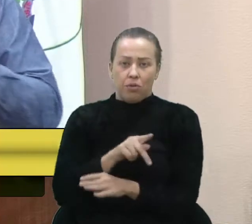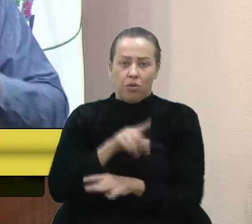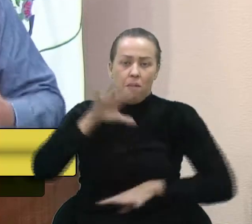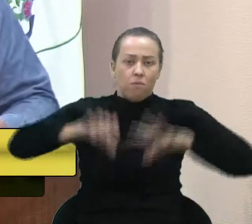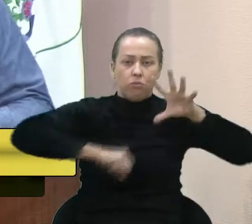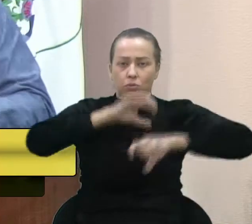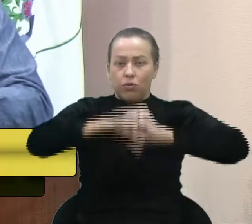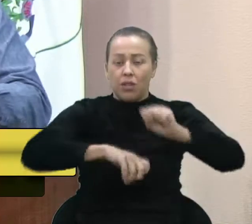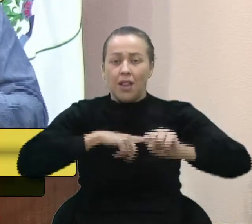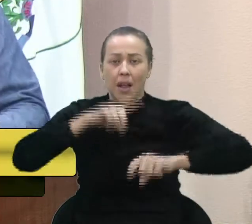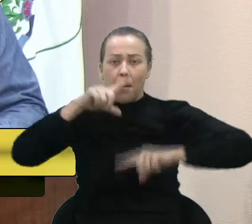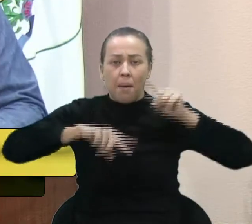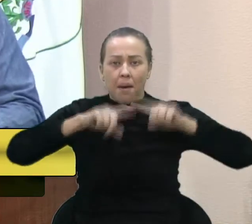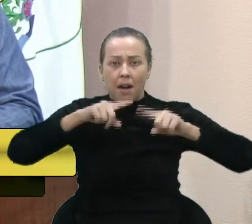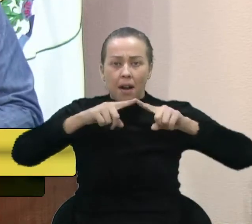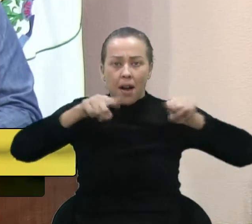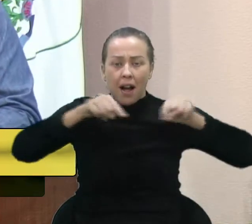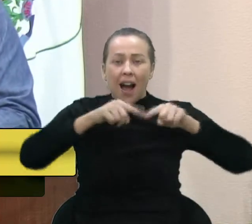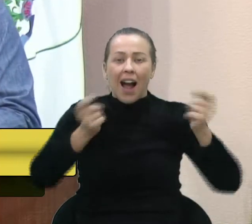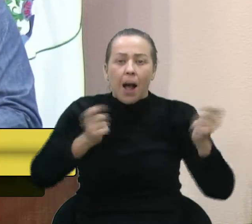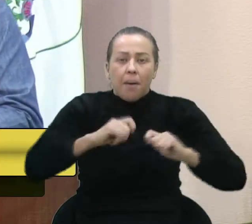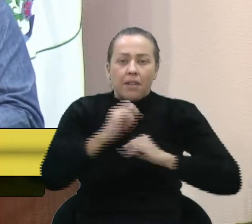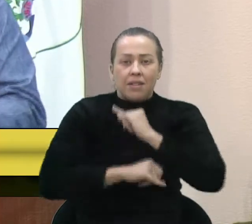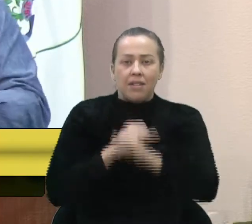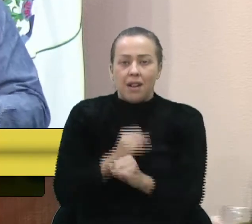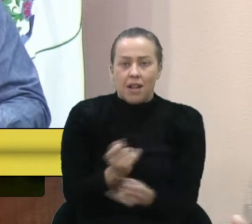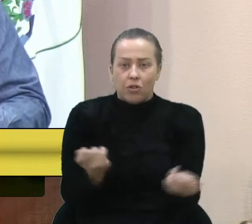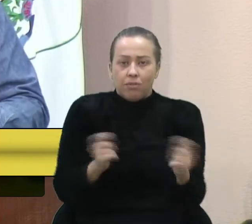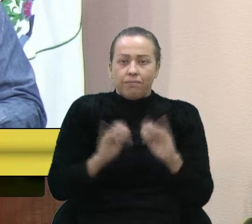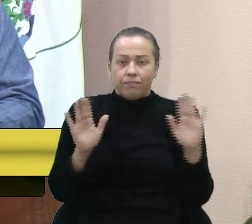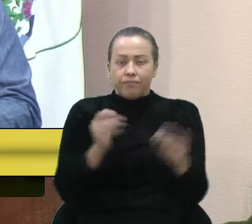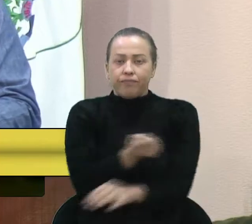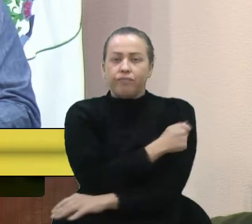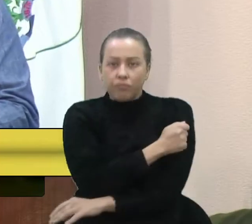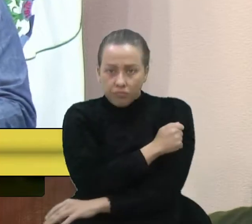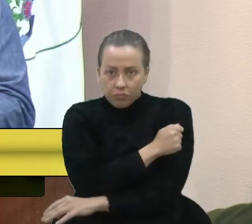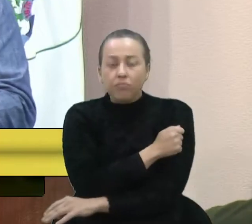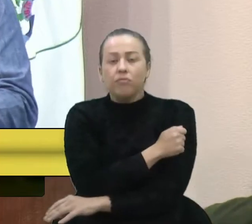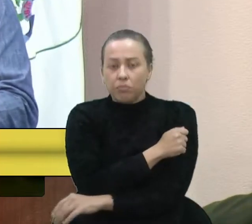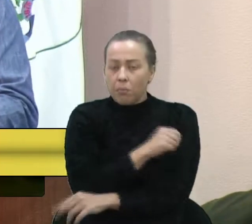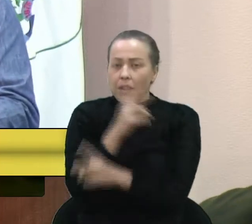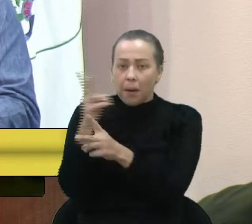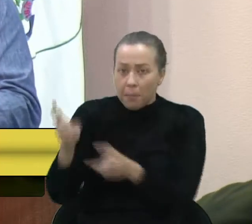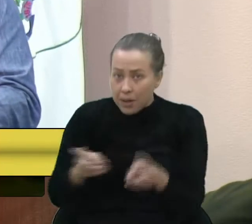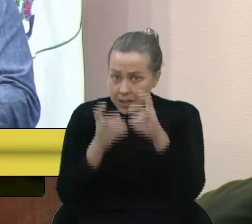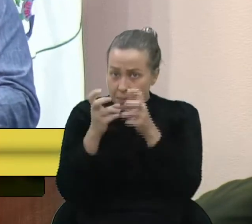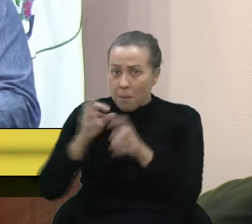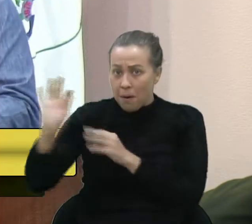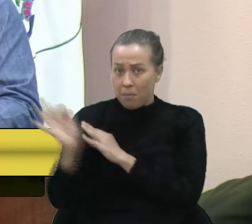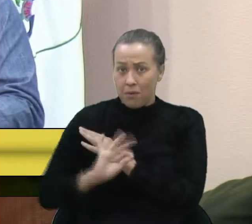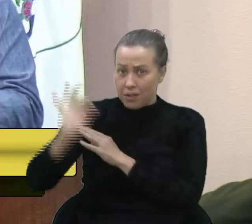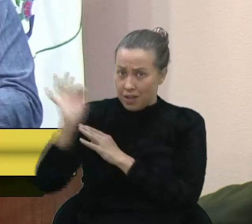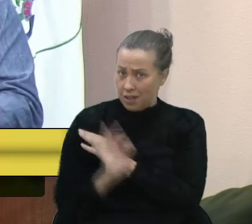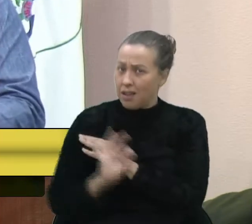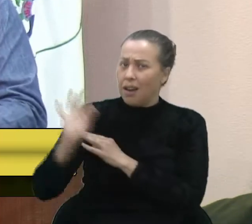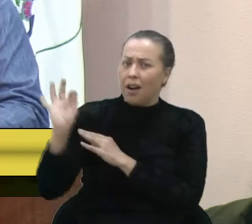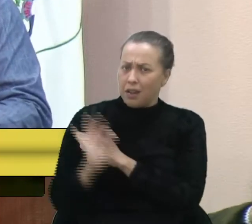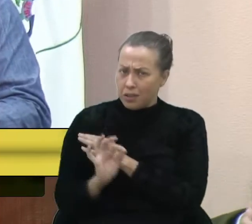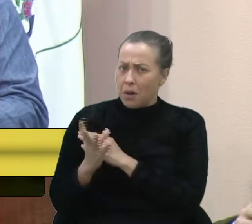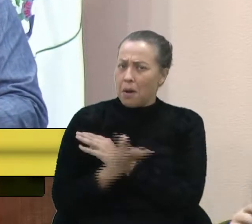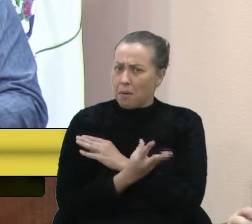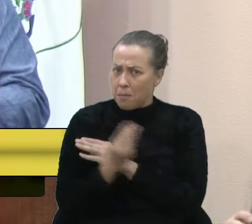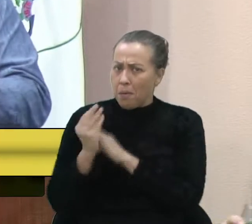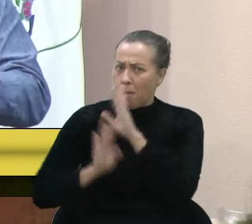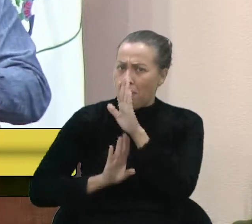terem equipamentos e internet adequada, os alunos, e a gente percebe que um percentual bastante